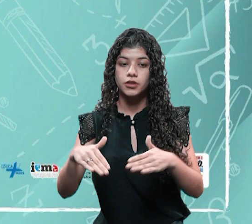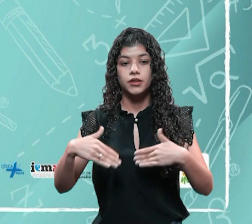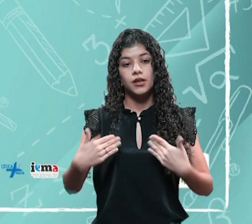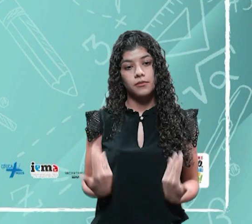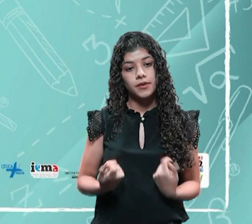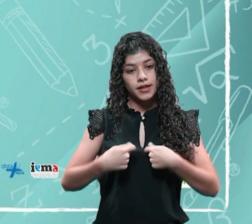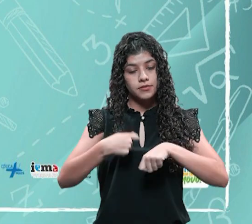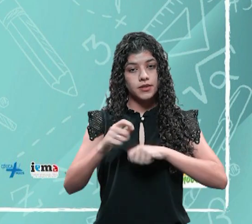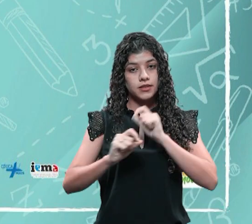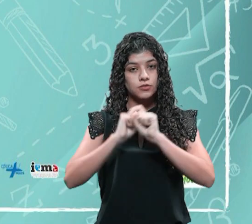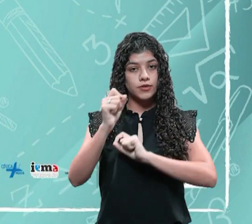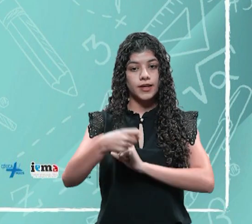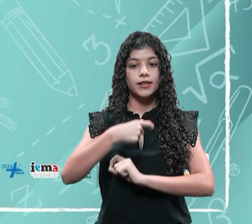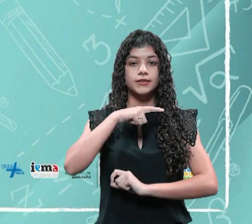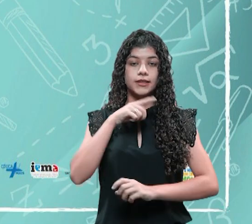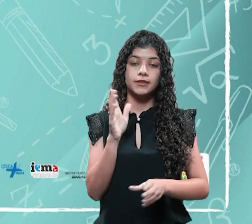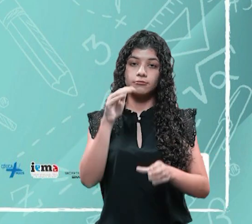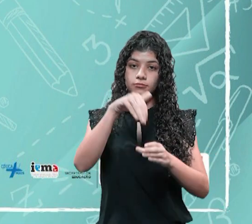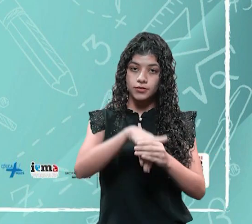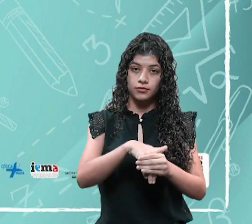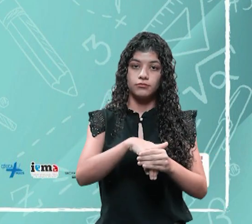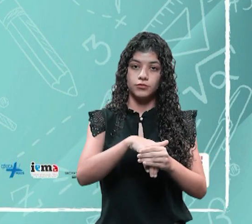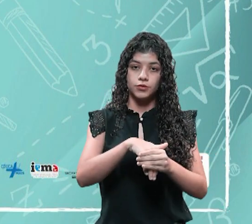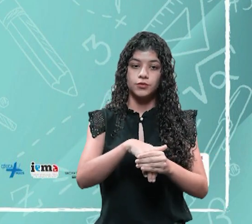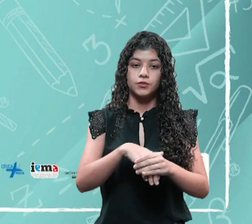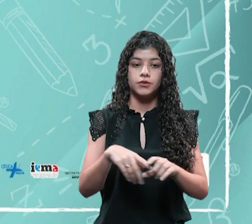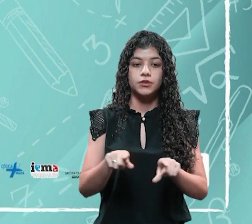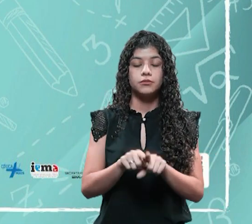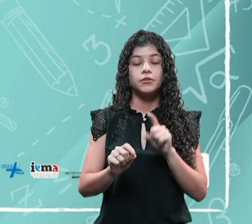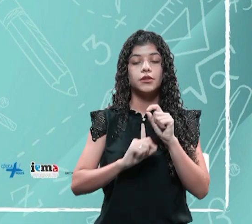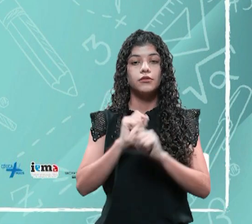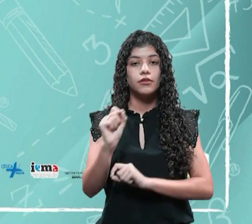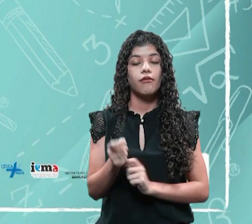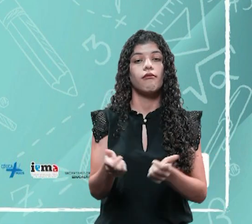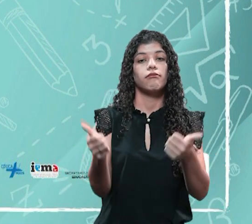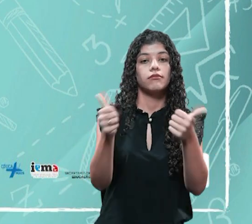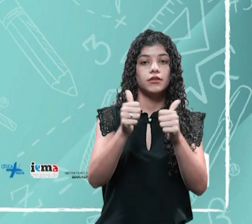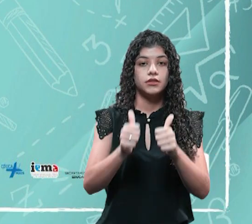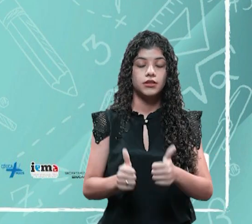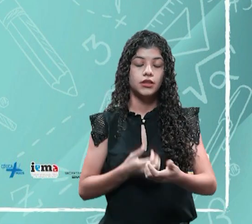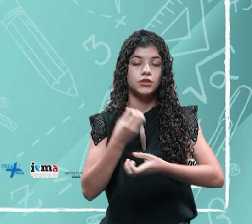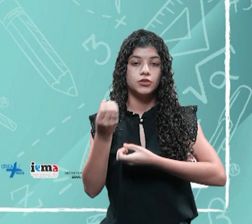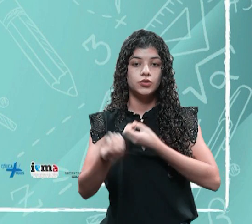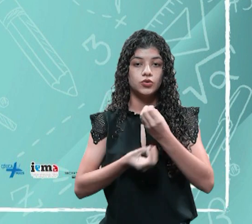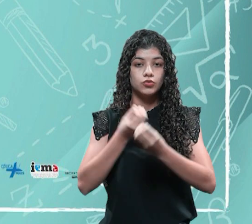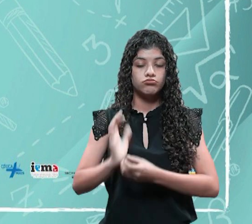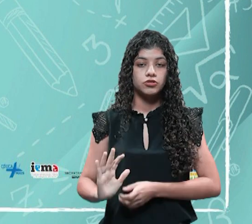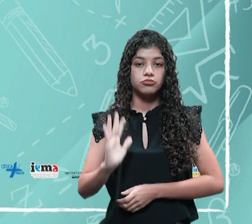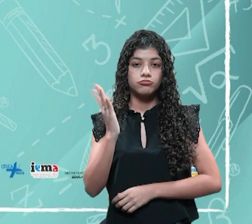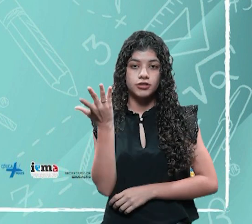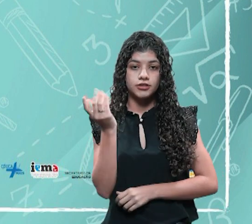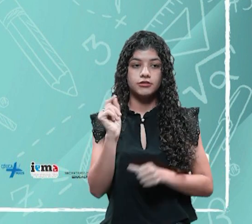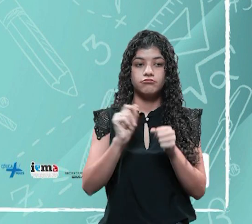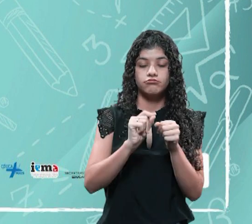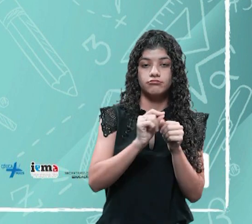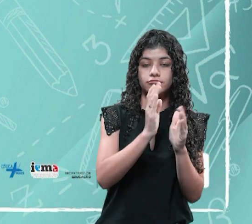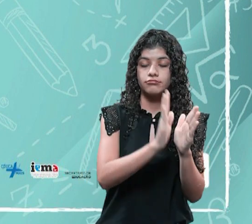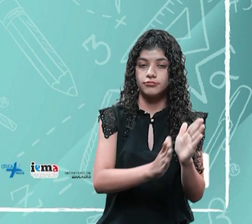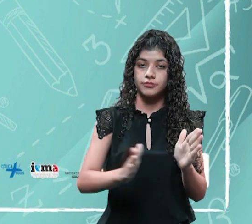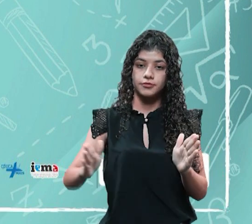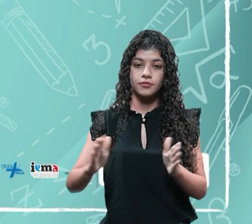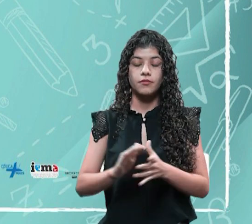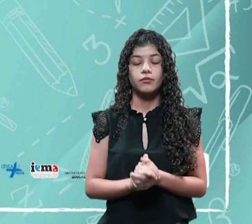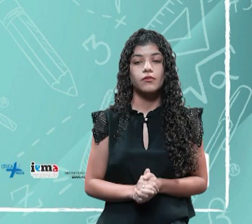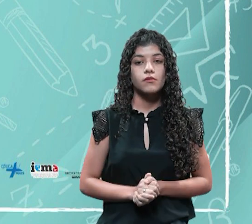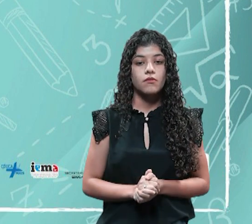que a gente precisa ter dentro de um evento. Para quê? Para avaliar, para ver como é que está acontecendo cada tarefa.